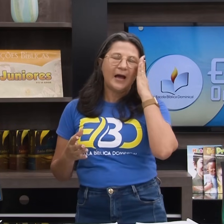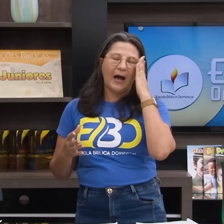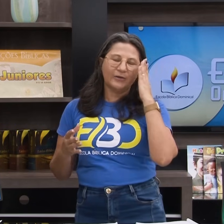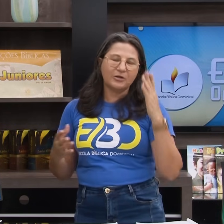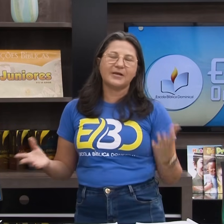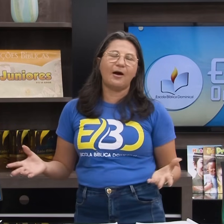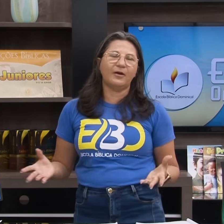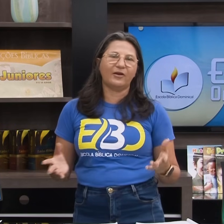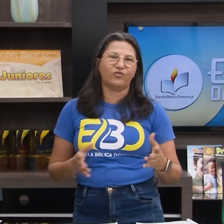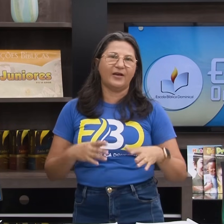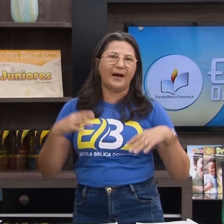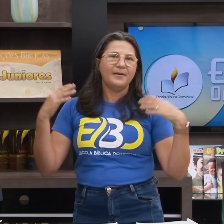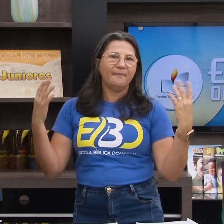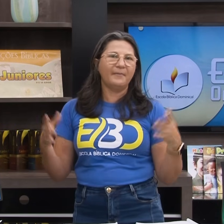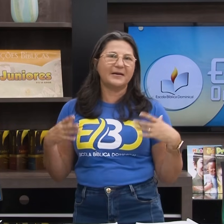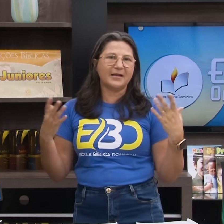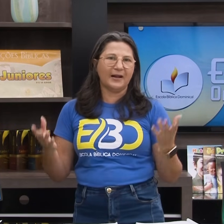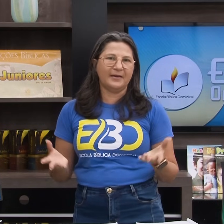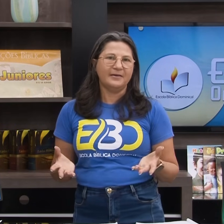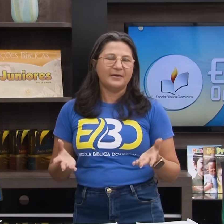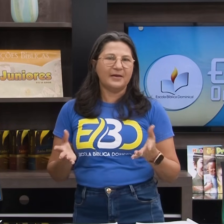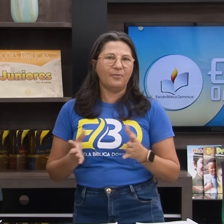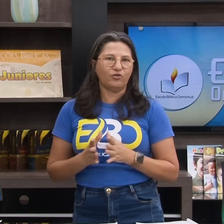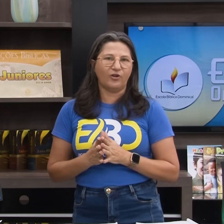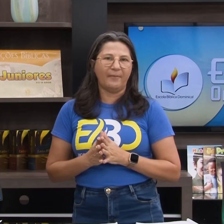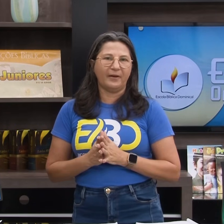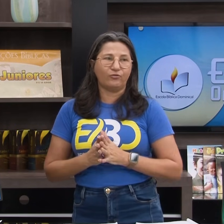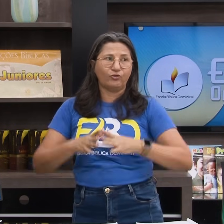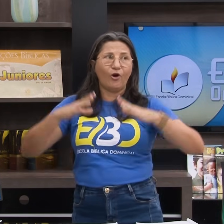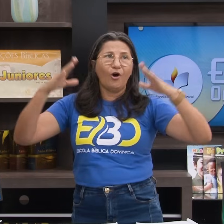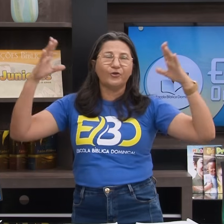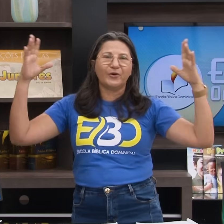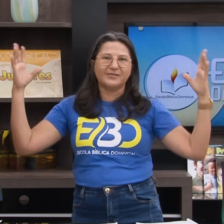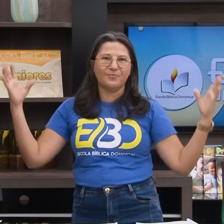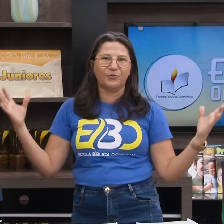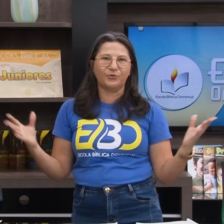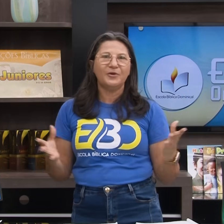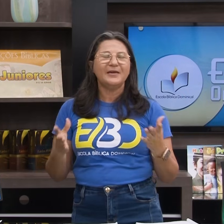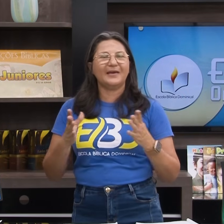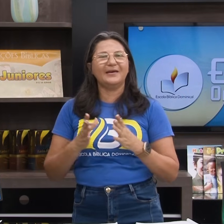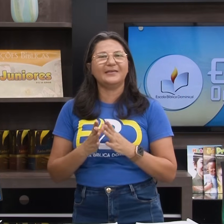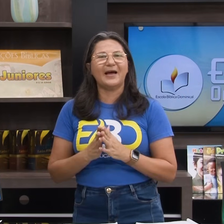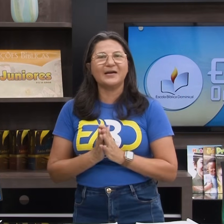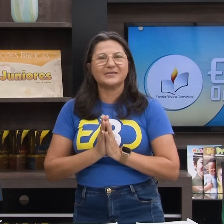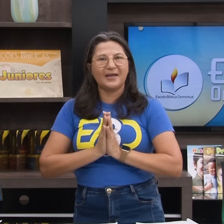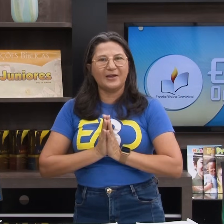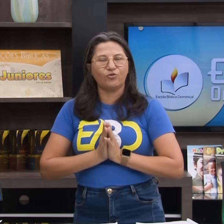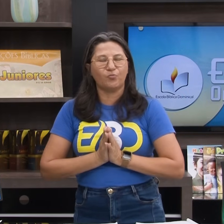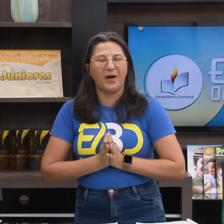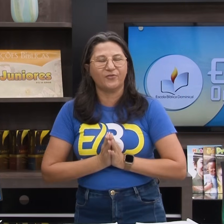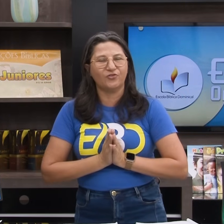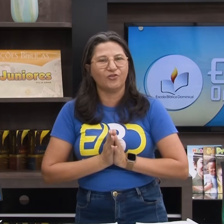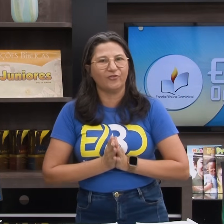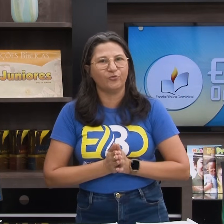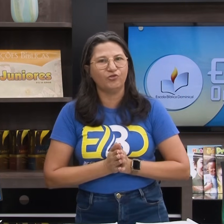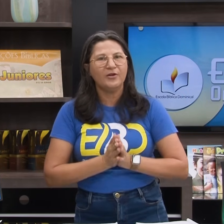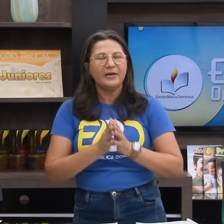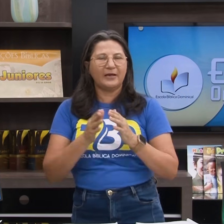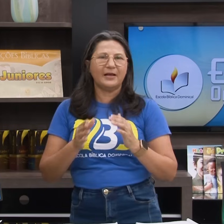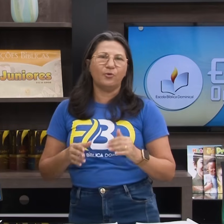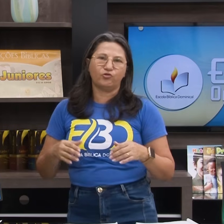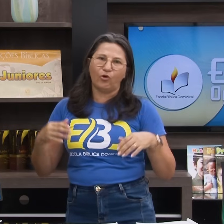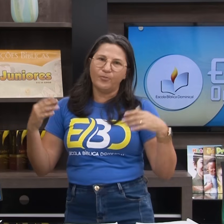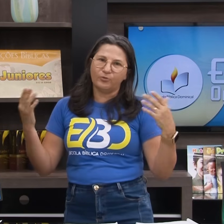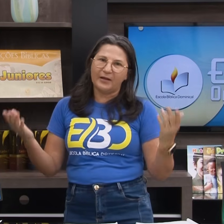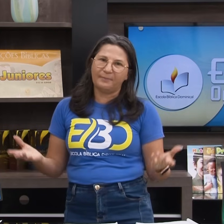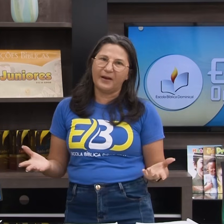poder a nossa aula ela chegar mais além e mostrar para todo esse mundo que andar Seguindo os passos de Jesus